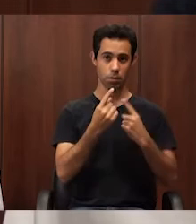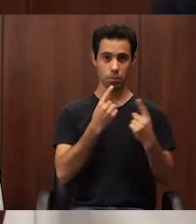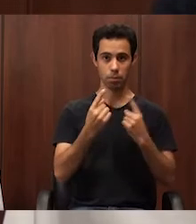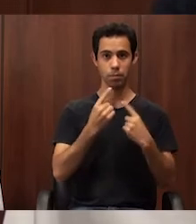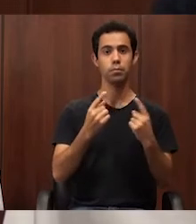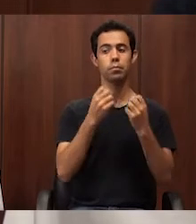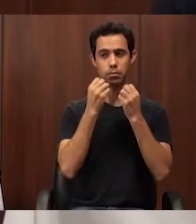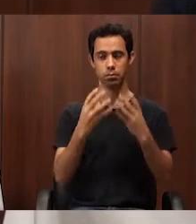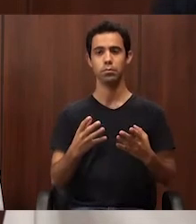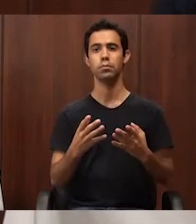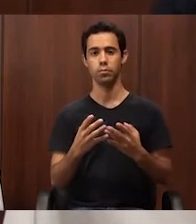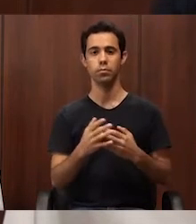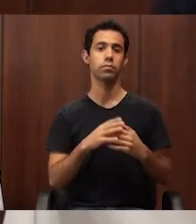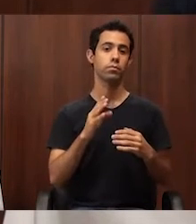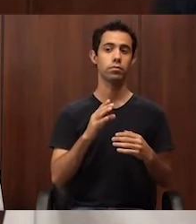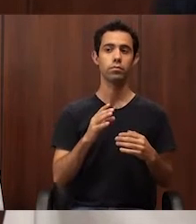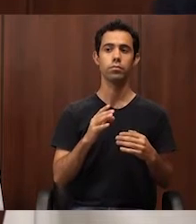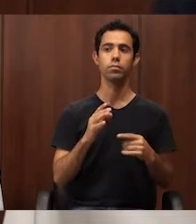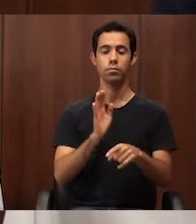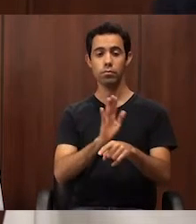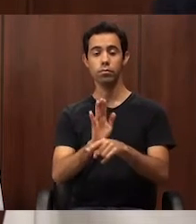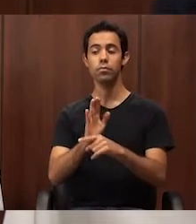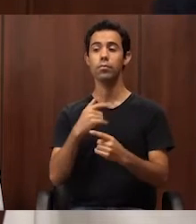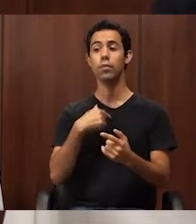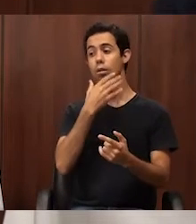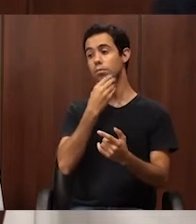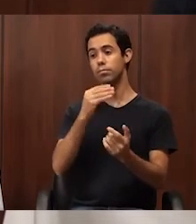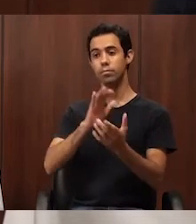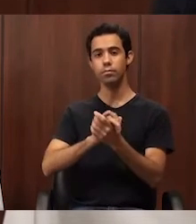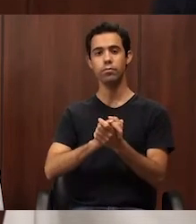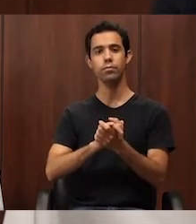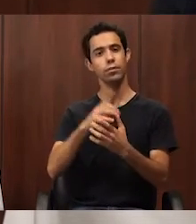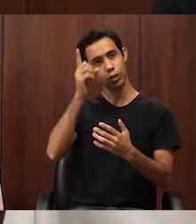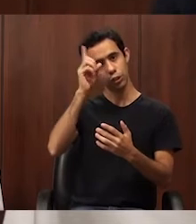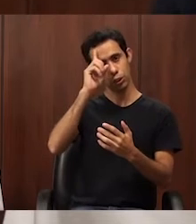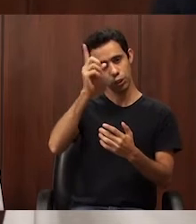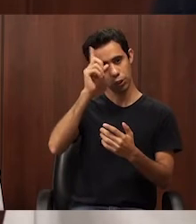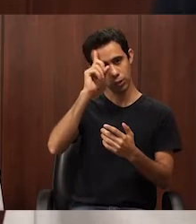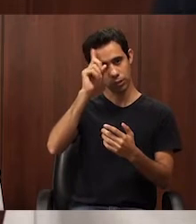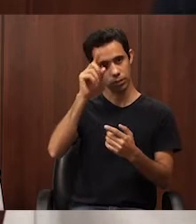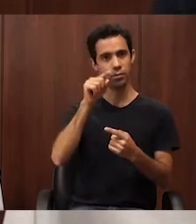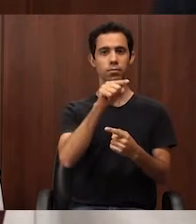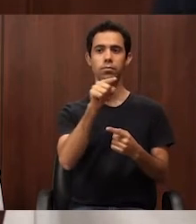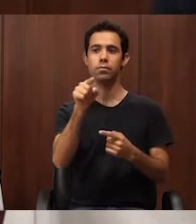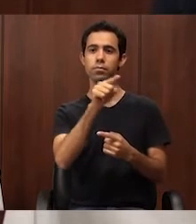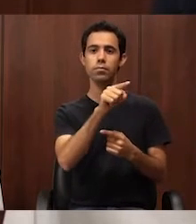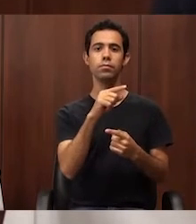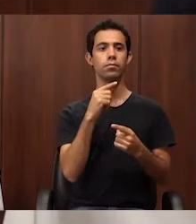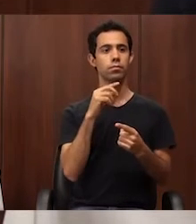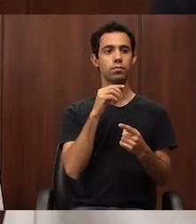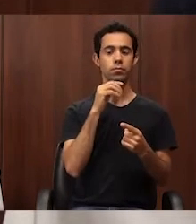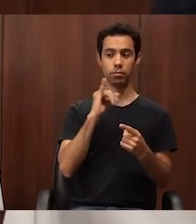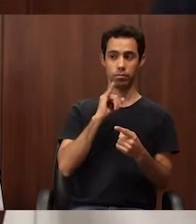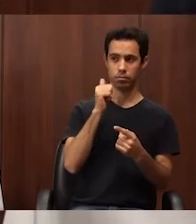socialmente, ficavam com ela de vez em quando, meu marido, no dia a dia tinha muita dificuldade de entender os pontos de vista da minha